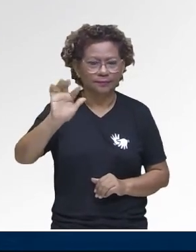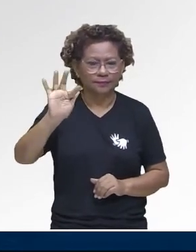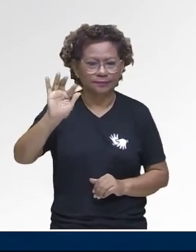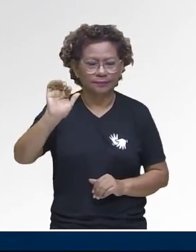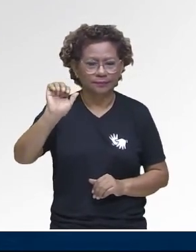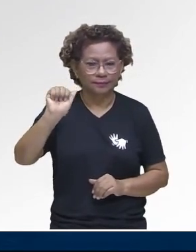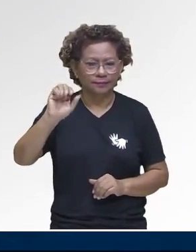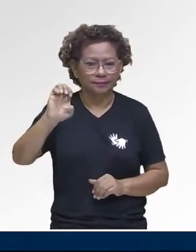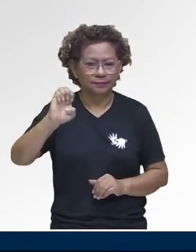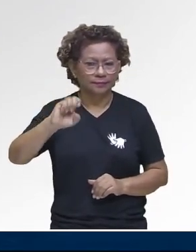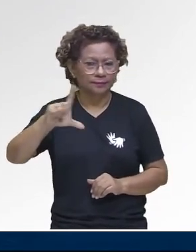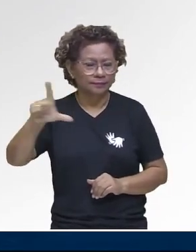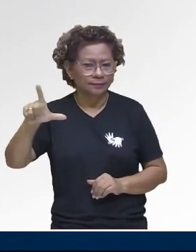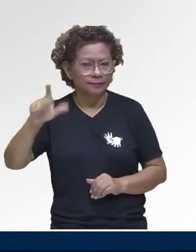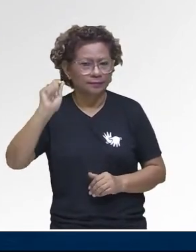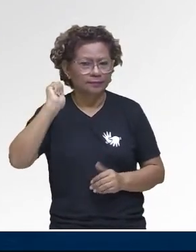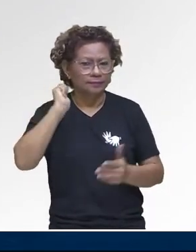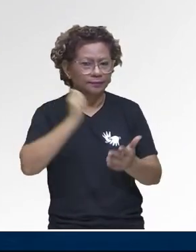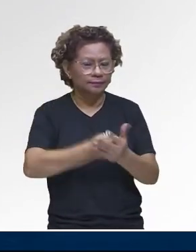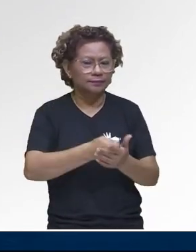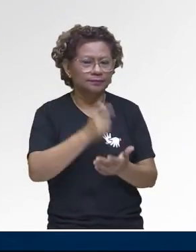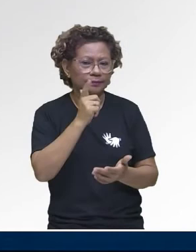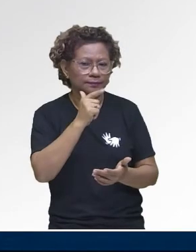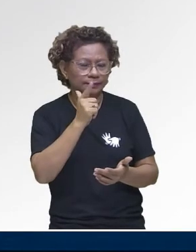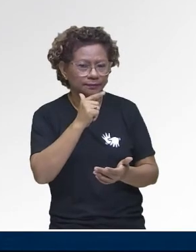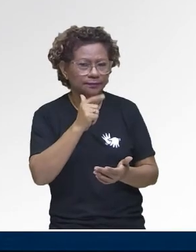água no valor de R$